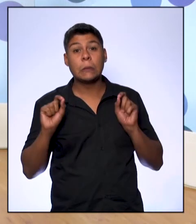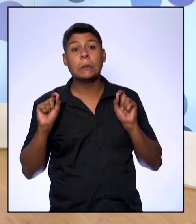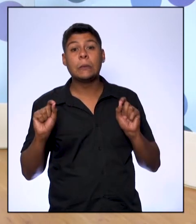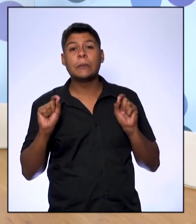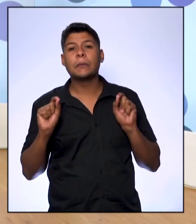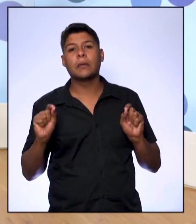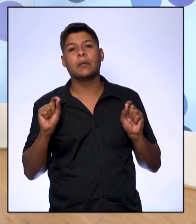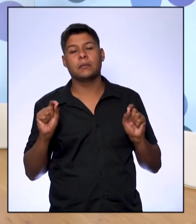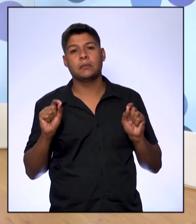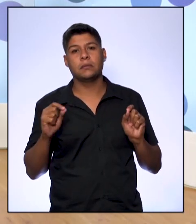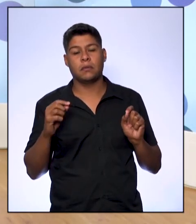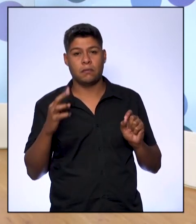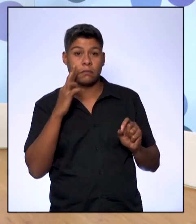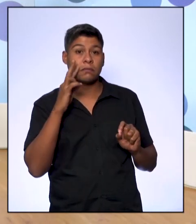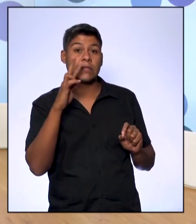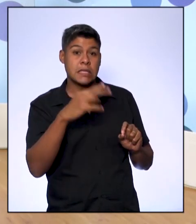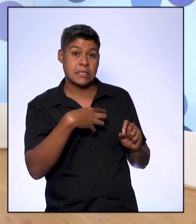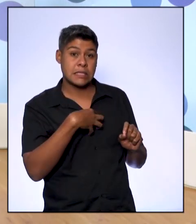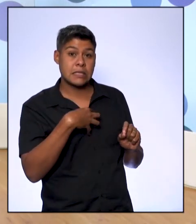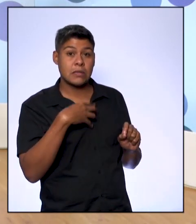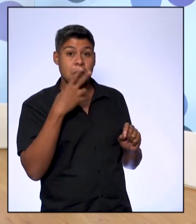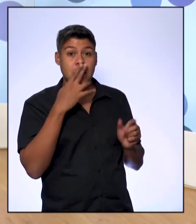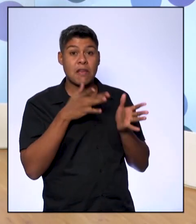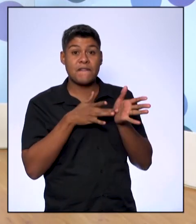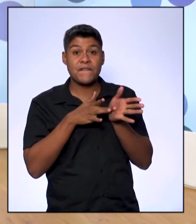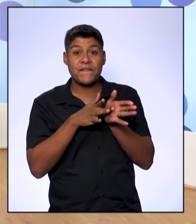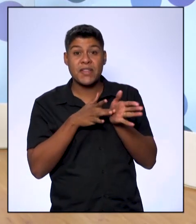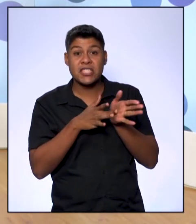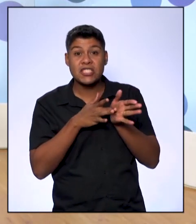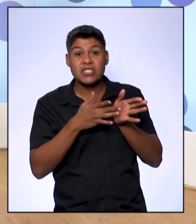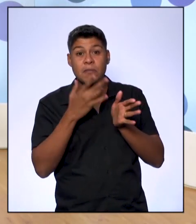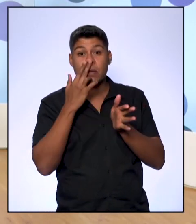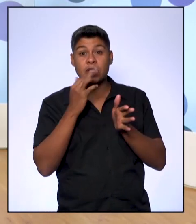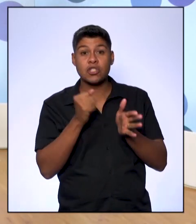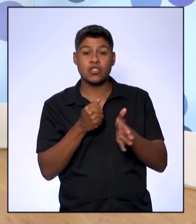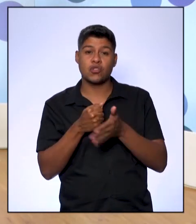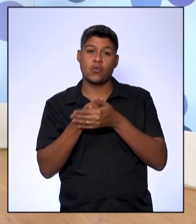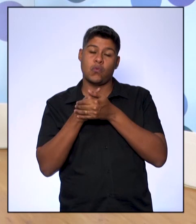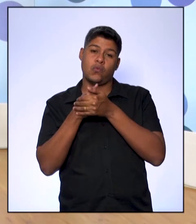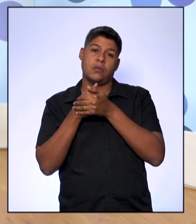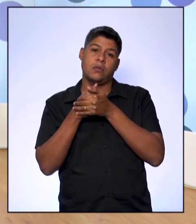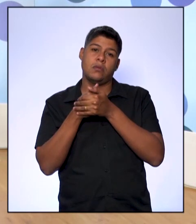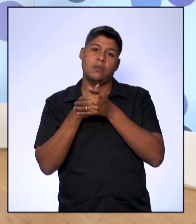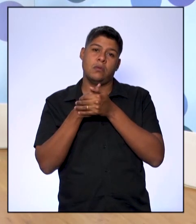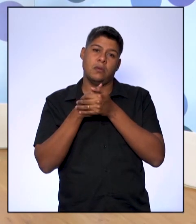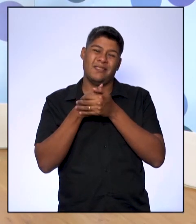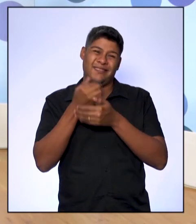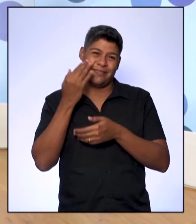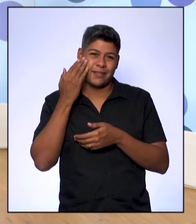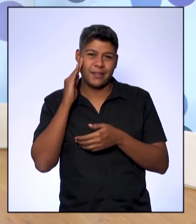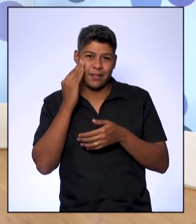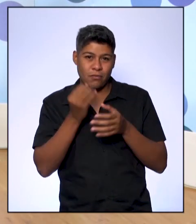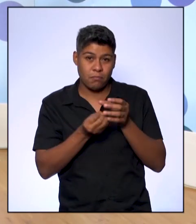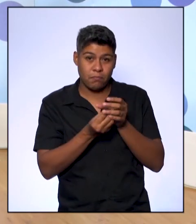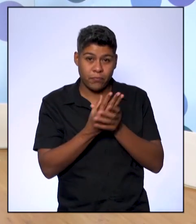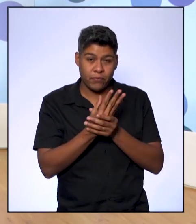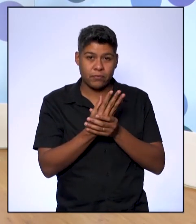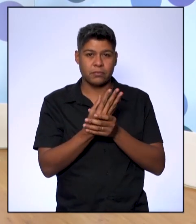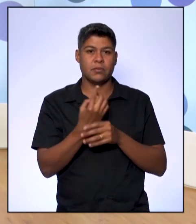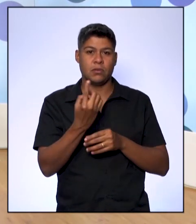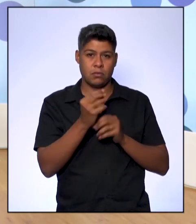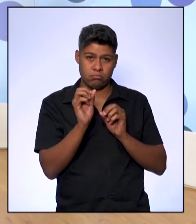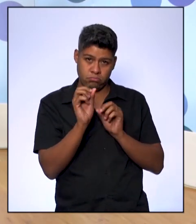então por isso que as nós vimos o sentido figurado a partir da nossa abstração abstração onde fica nossa criação da nossa criação